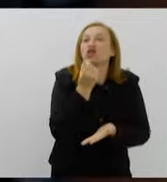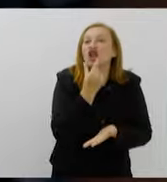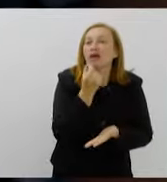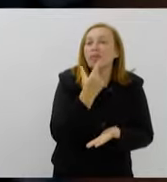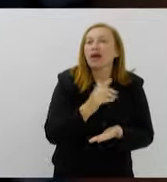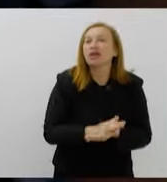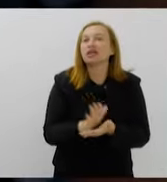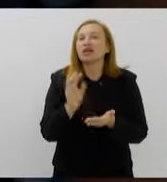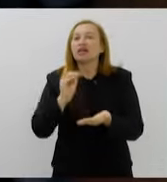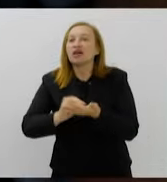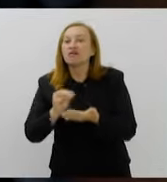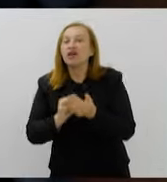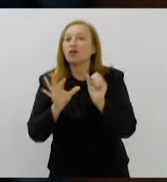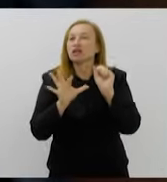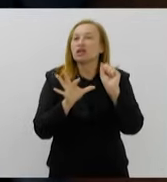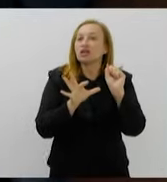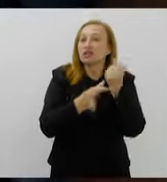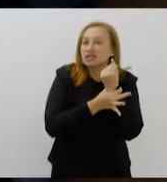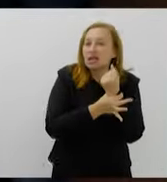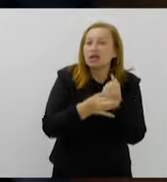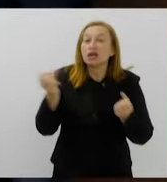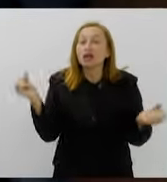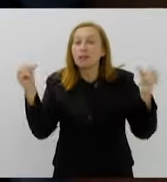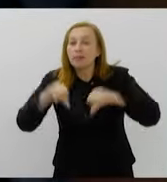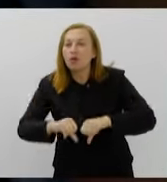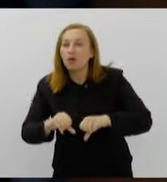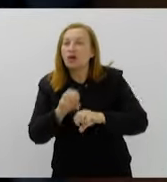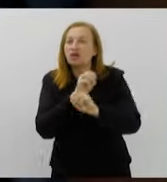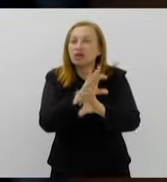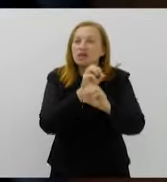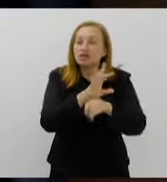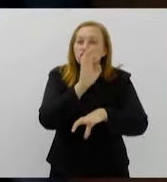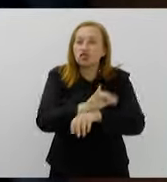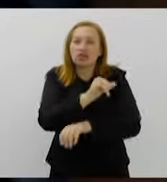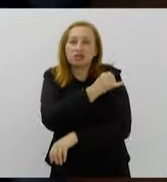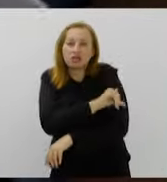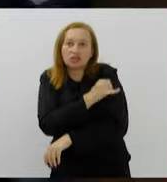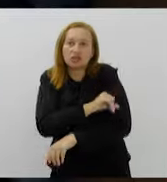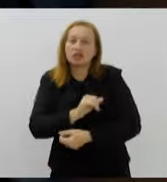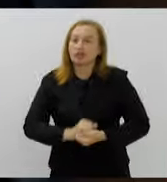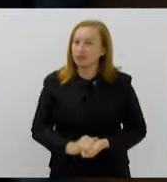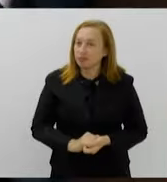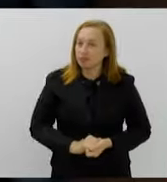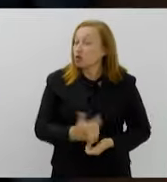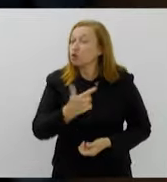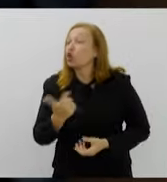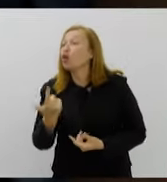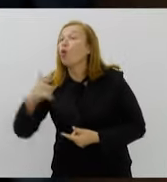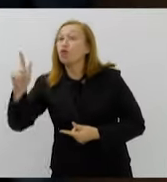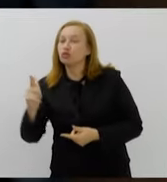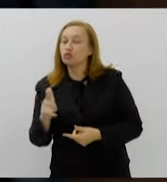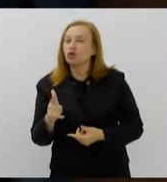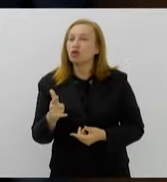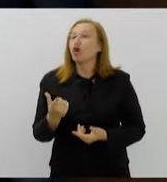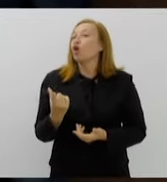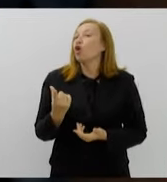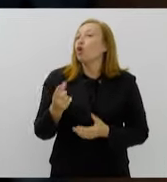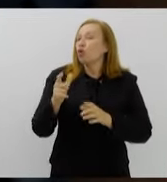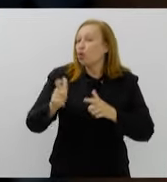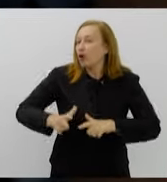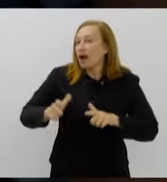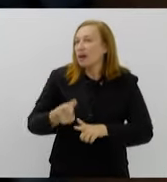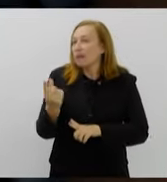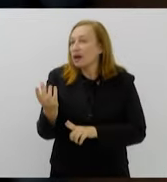da falta de segurança da pior Educação do Estado do Rio de Janeiro é daí que vem não tem outro lugar para vir Essa é a grande realidade que nós